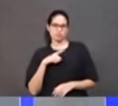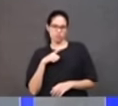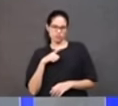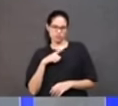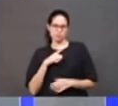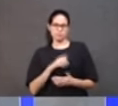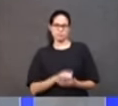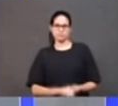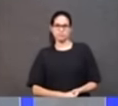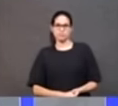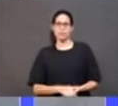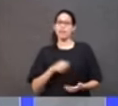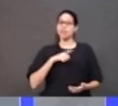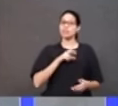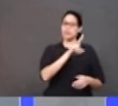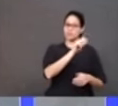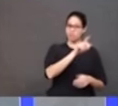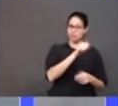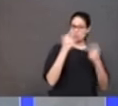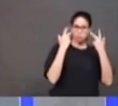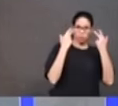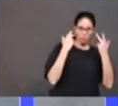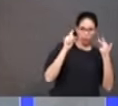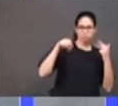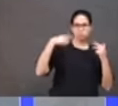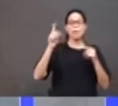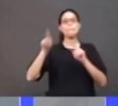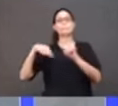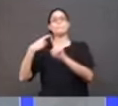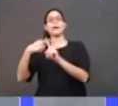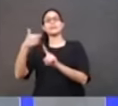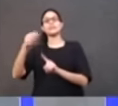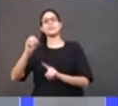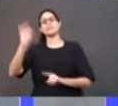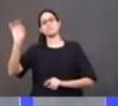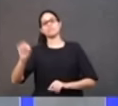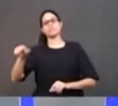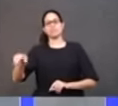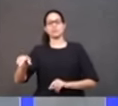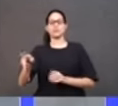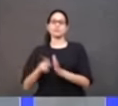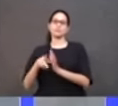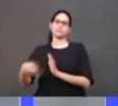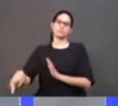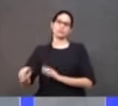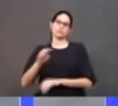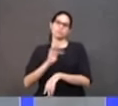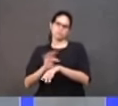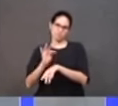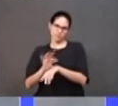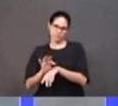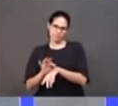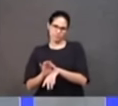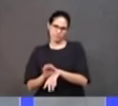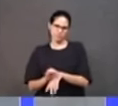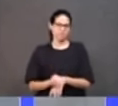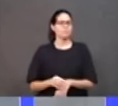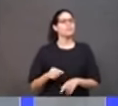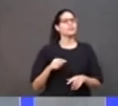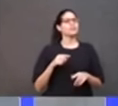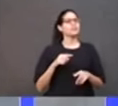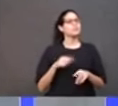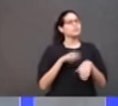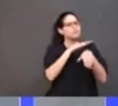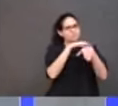relação ao curso. E por que a gente coloca isso? Porque o que a gente tem observado dentro do diálogo com os